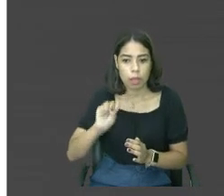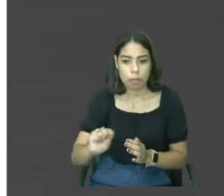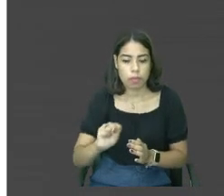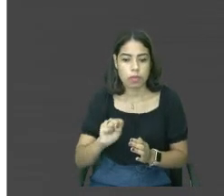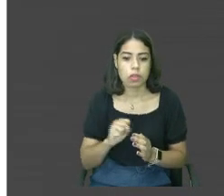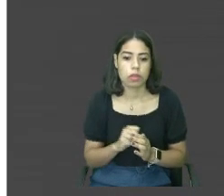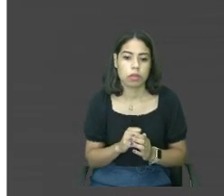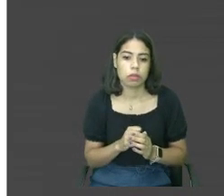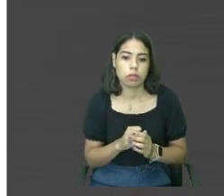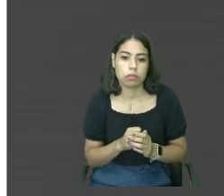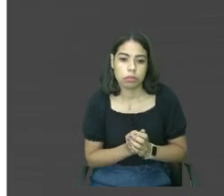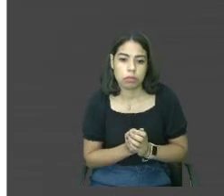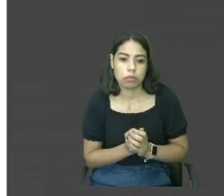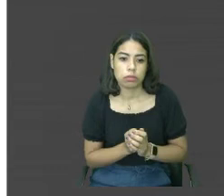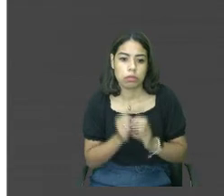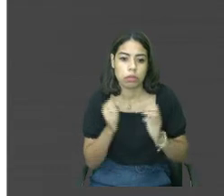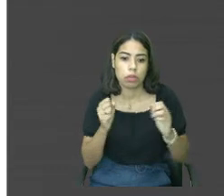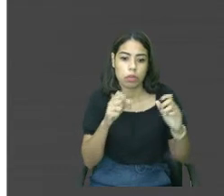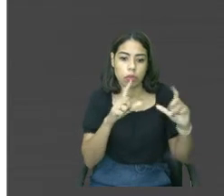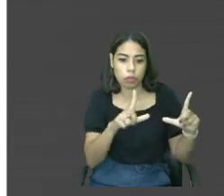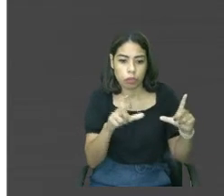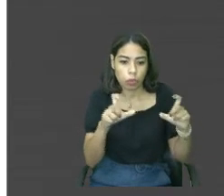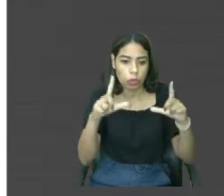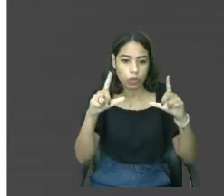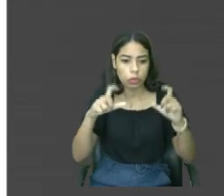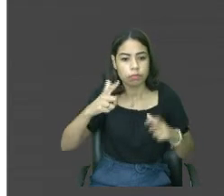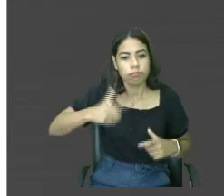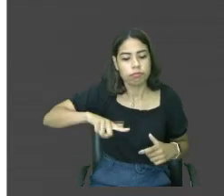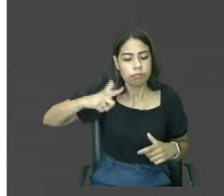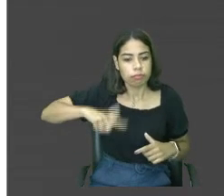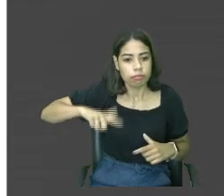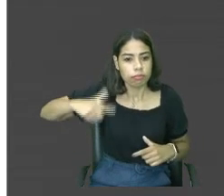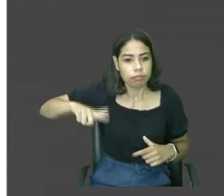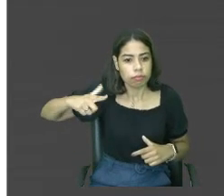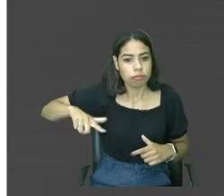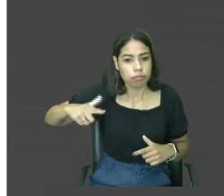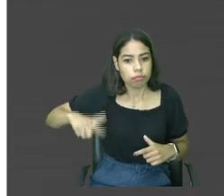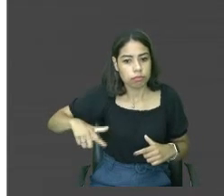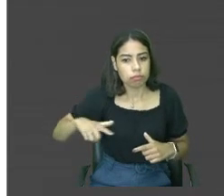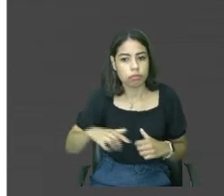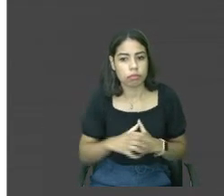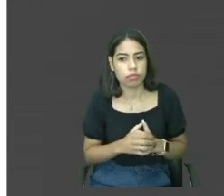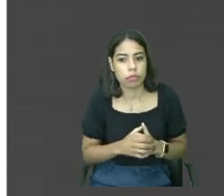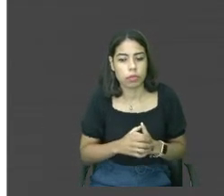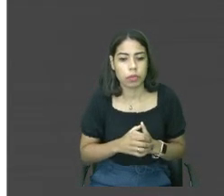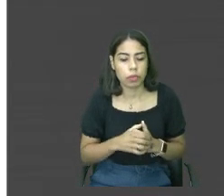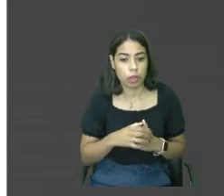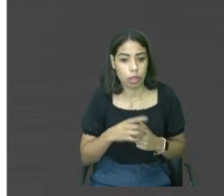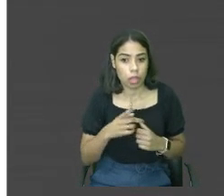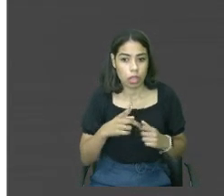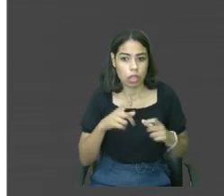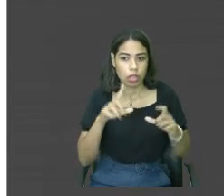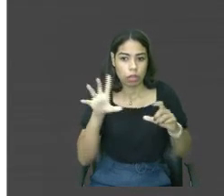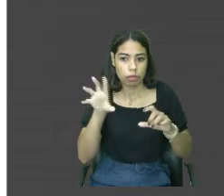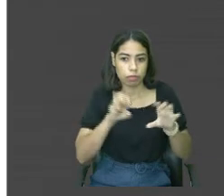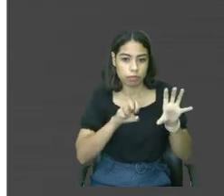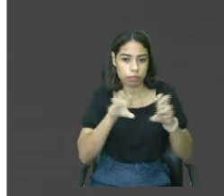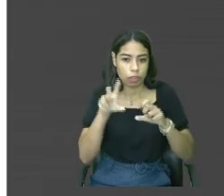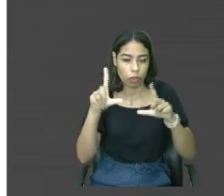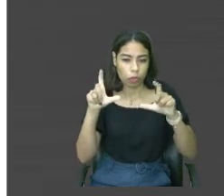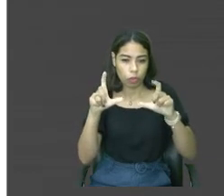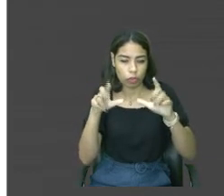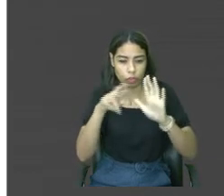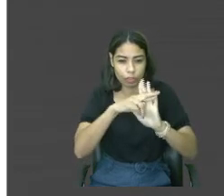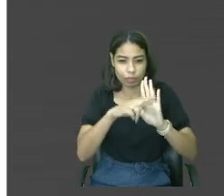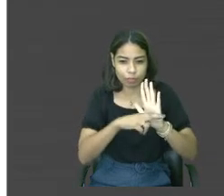Um pouco mais de foto aí dos serviços do CAPES. É que quando a gente monta o relatório, a gente recebe tanta foto de atividade que a